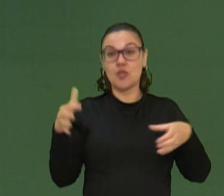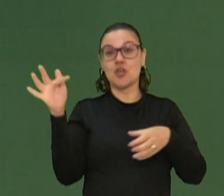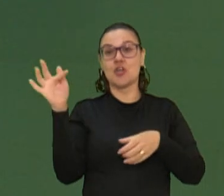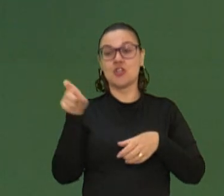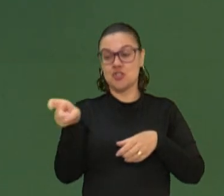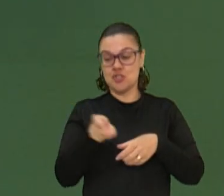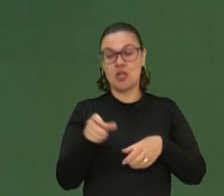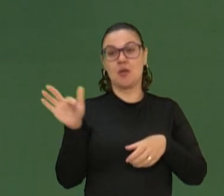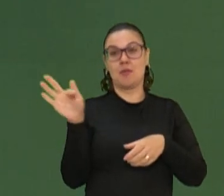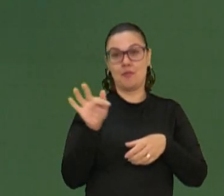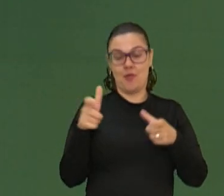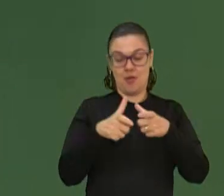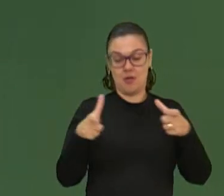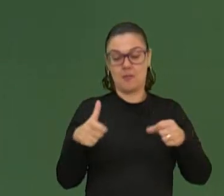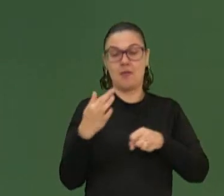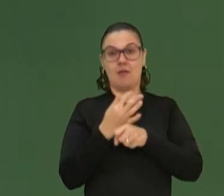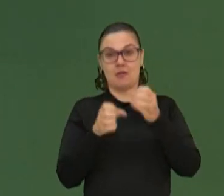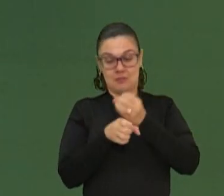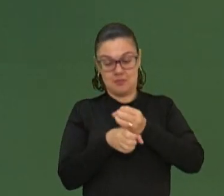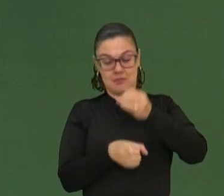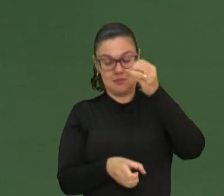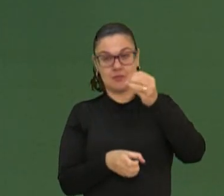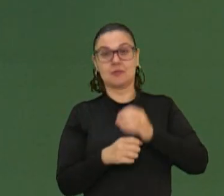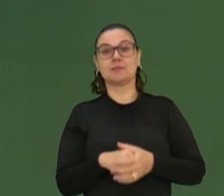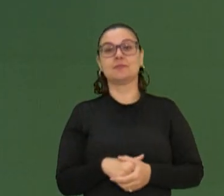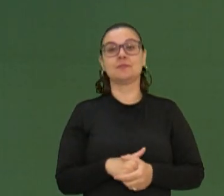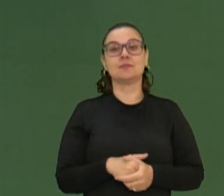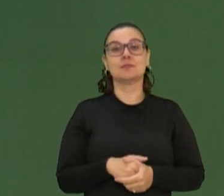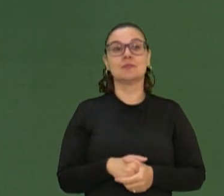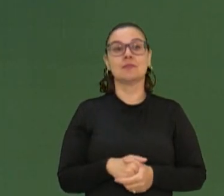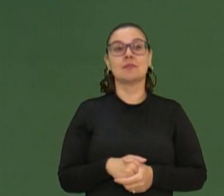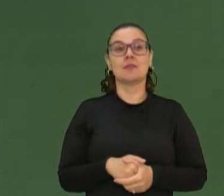floema, sustentação, colênquima e esclerênquima,